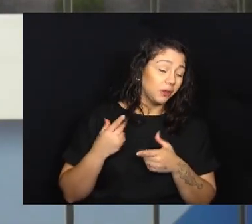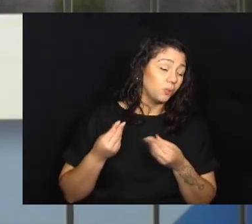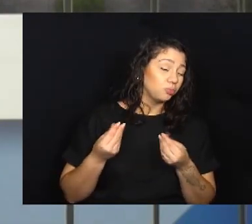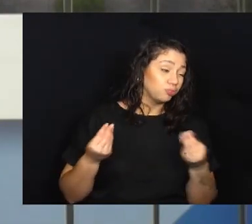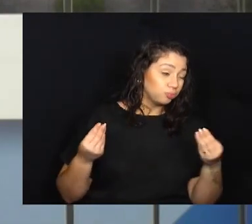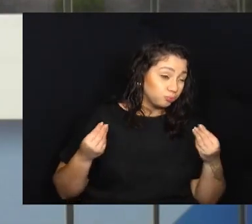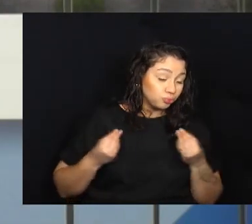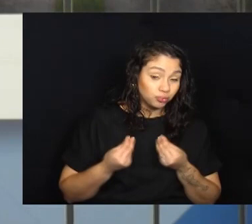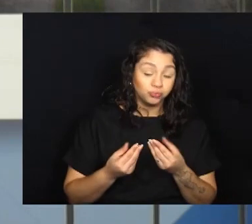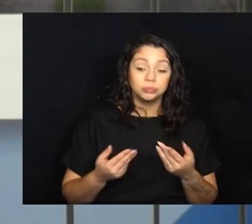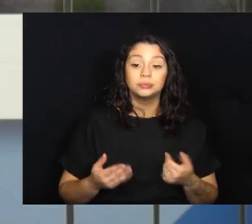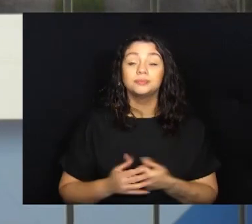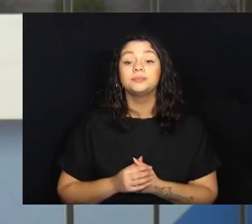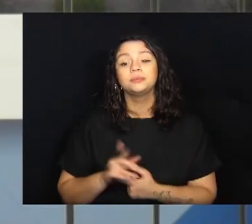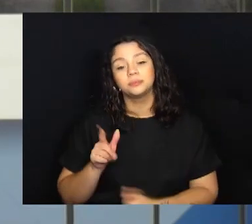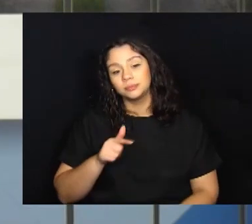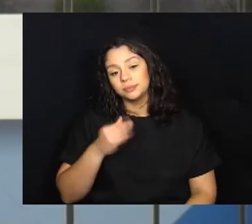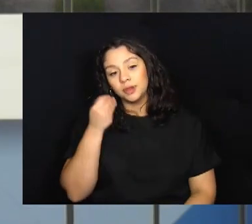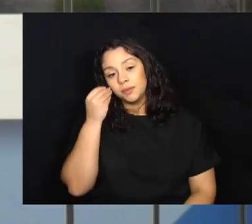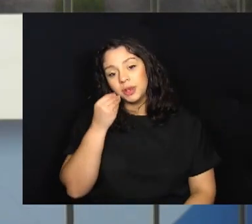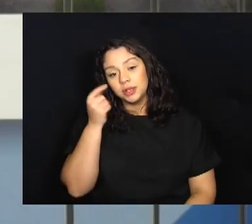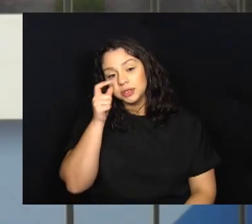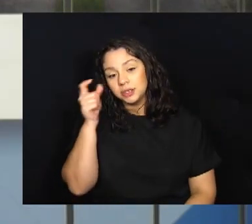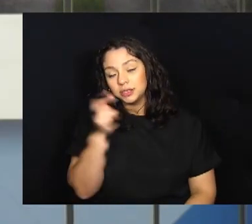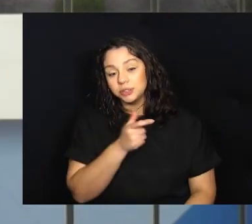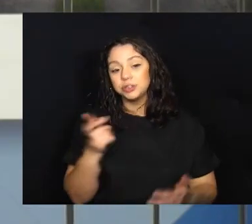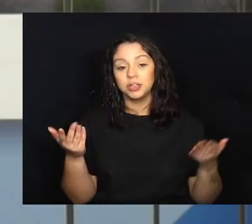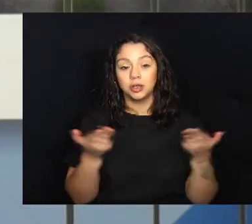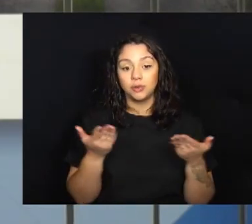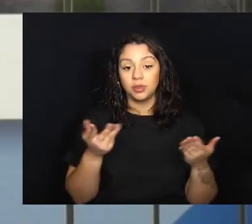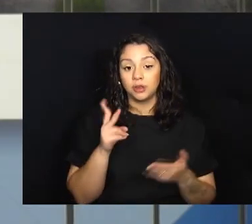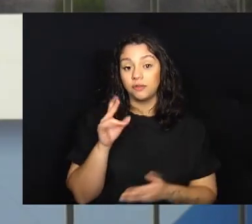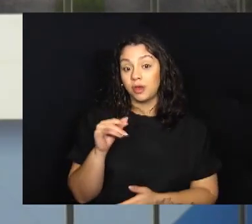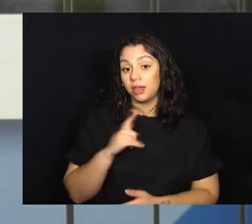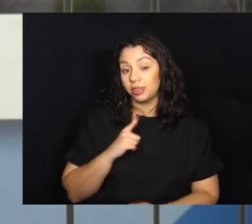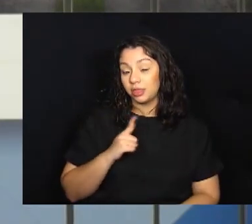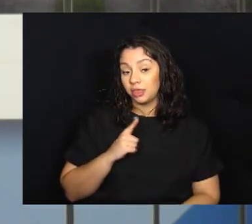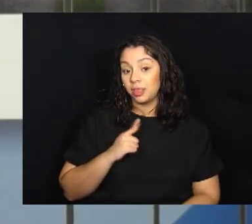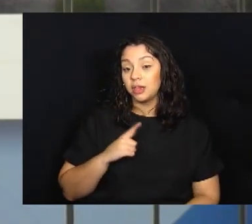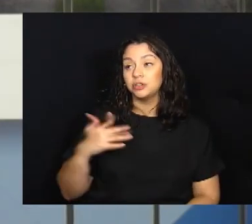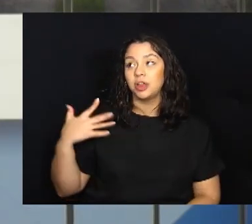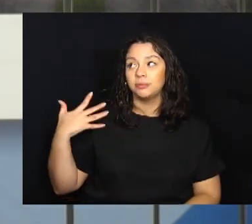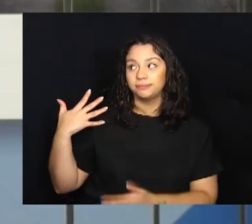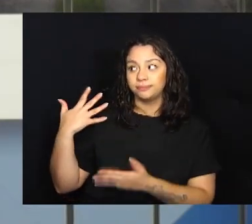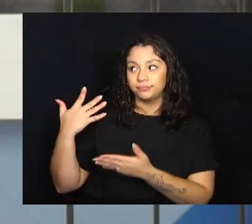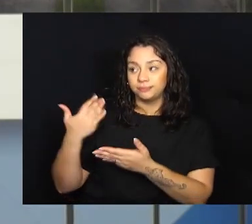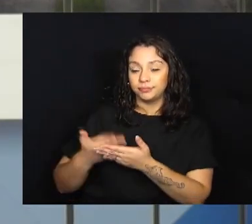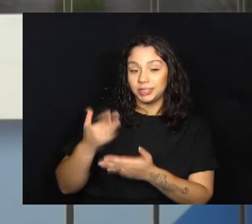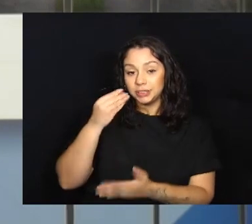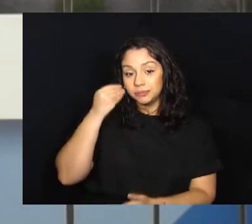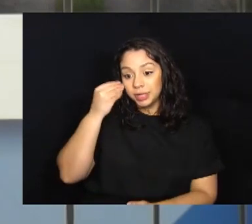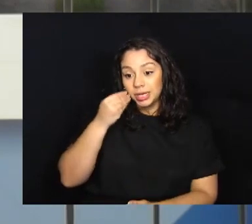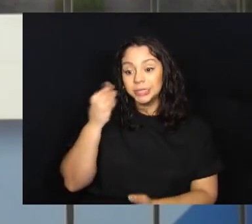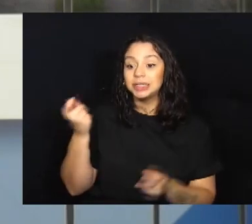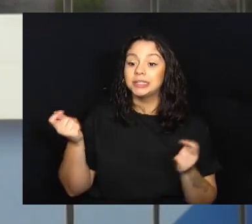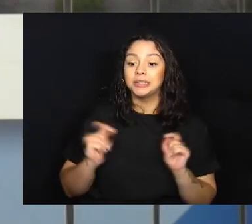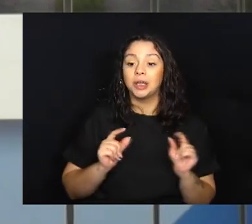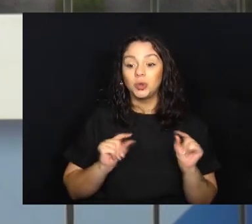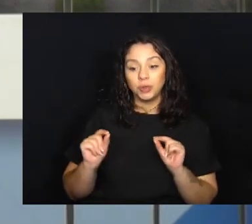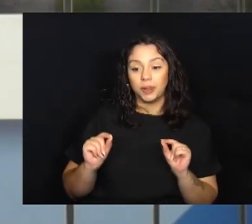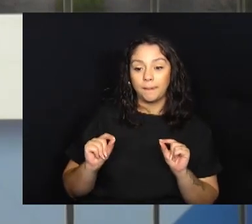problemas, mas foi uma experiência interessante, e eu entendo que agora a gente vai ter, com essa bagagem, a gente ter condição